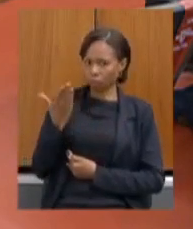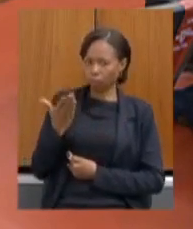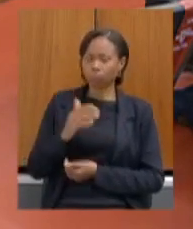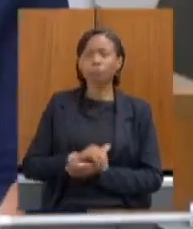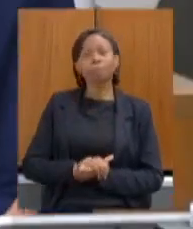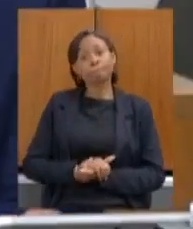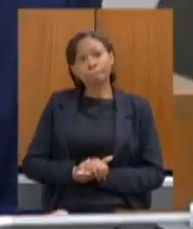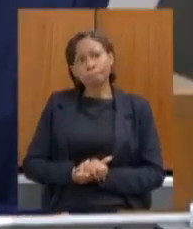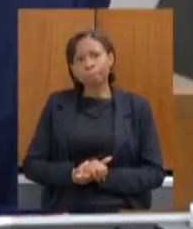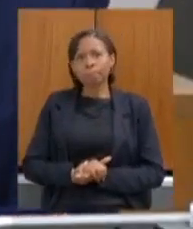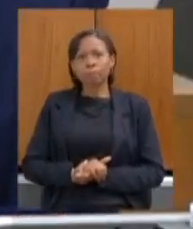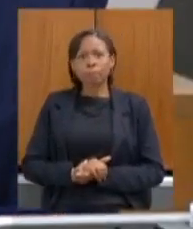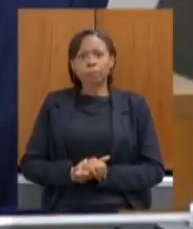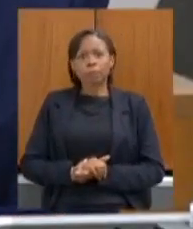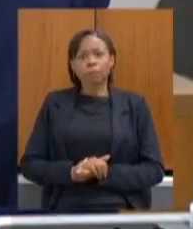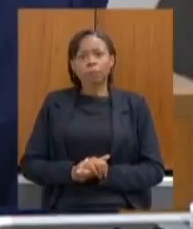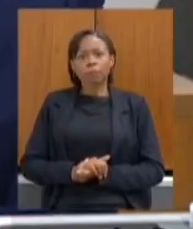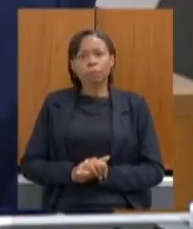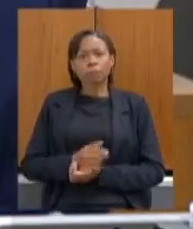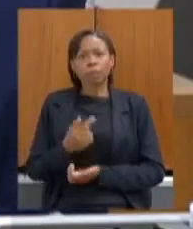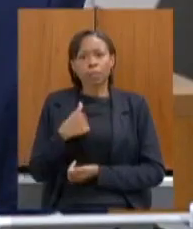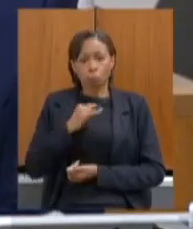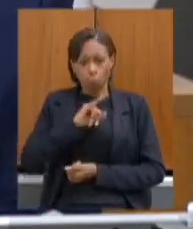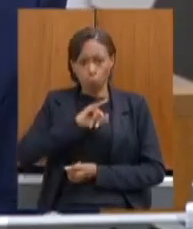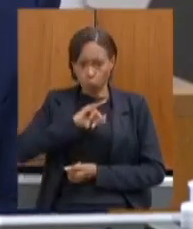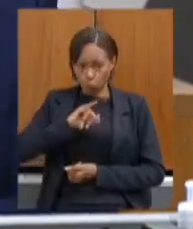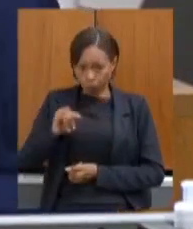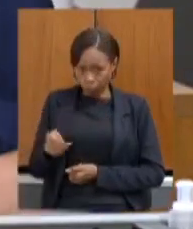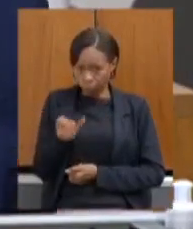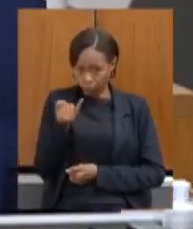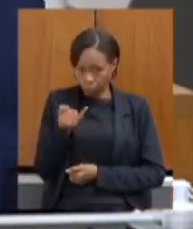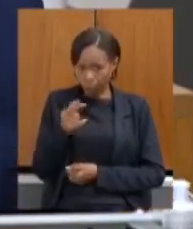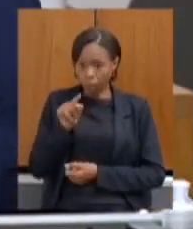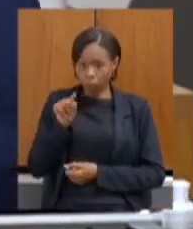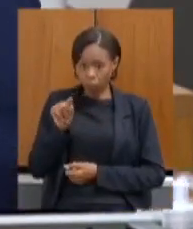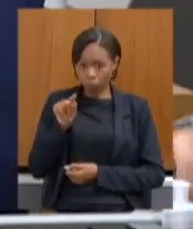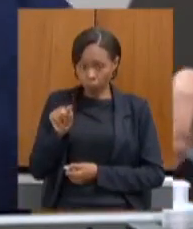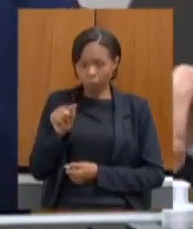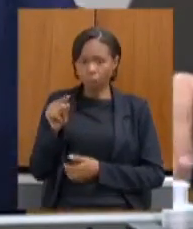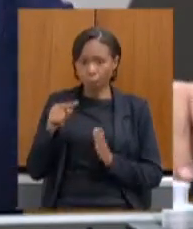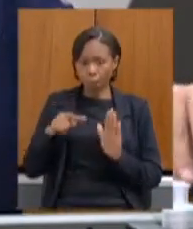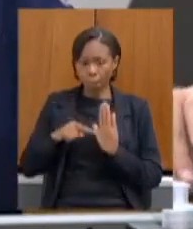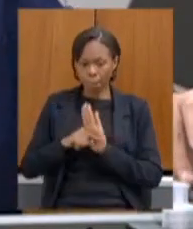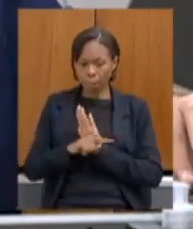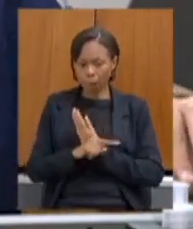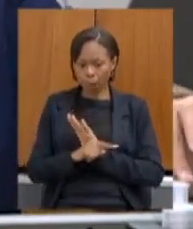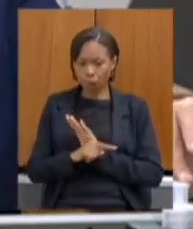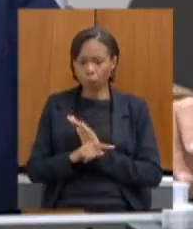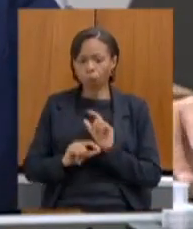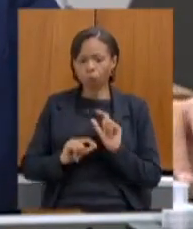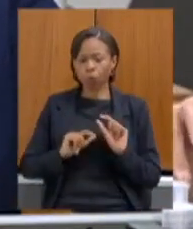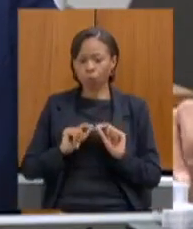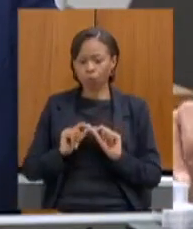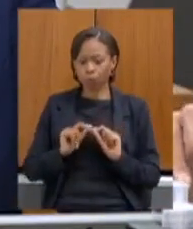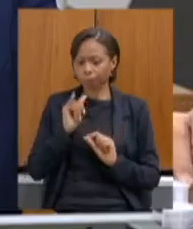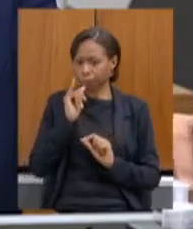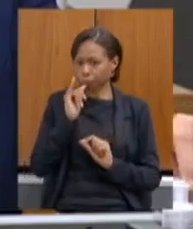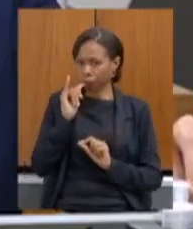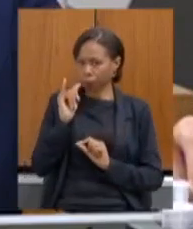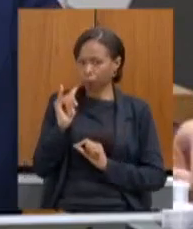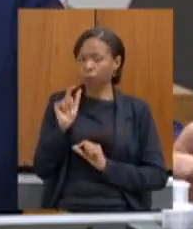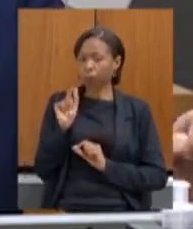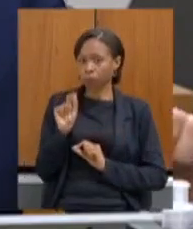Deputado, eu gostaria de aproveitar essa sua ponderação para dizer o seguinte.